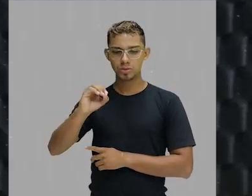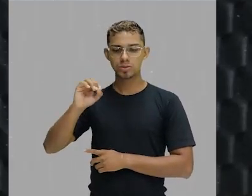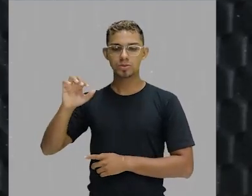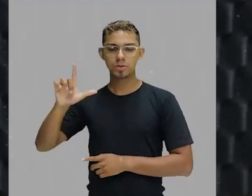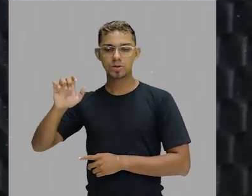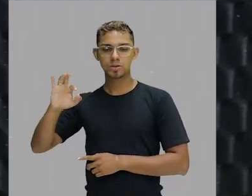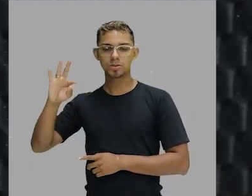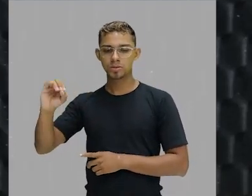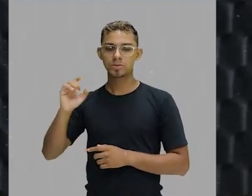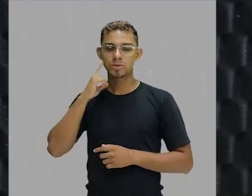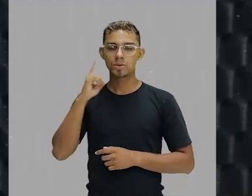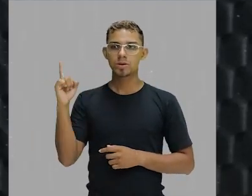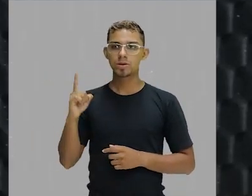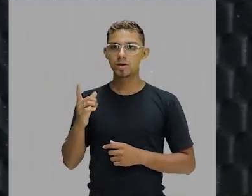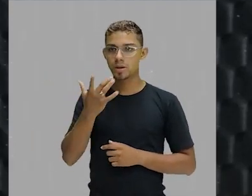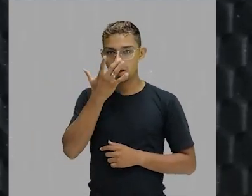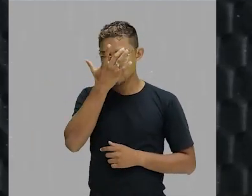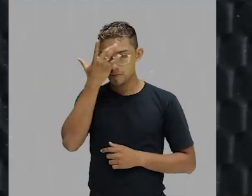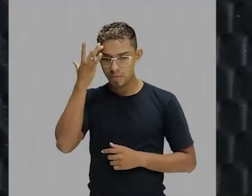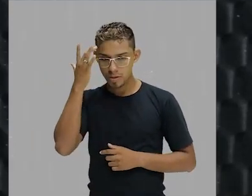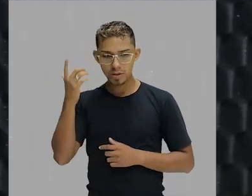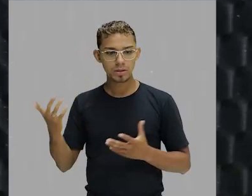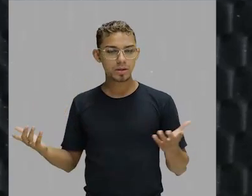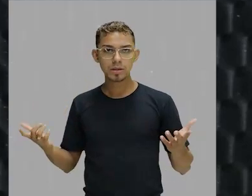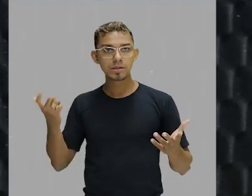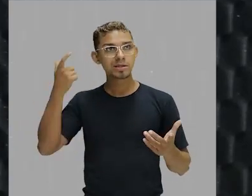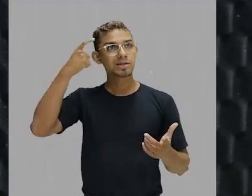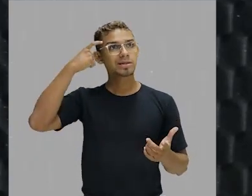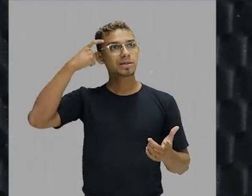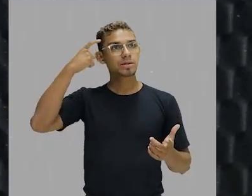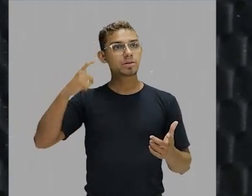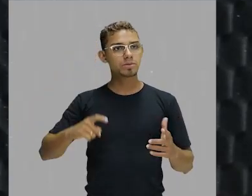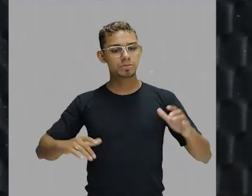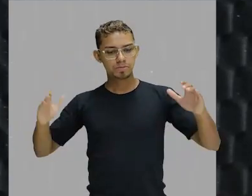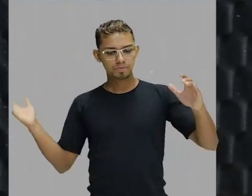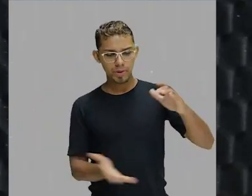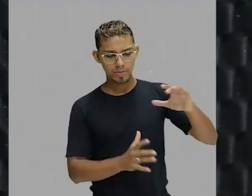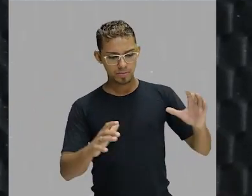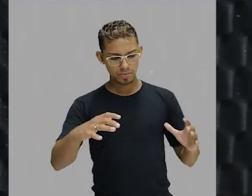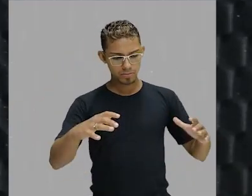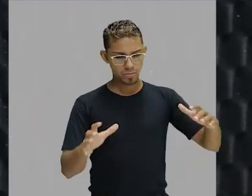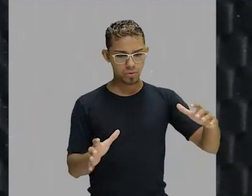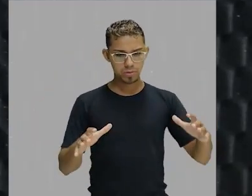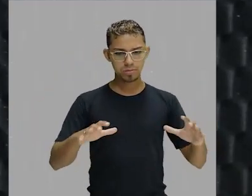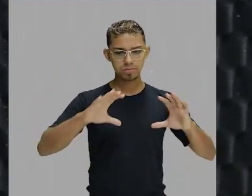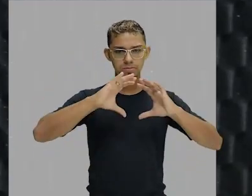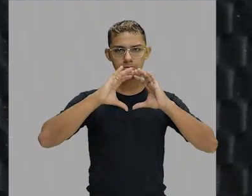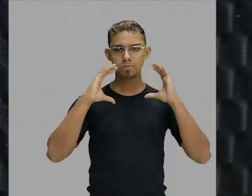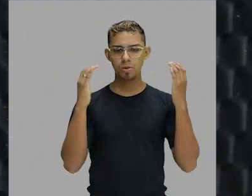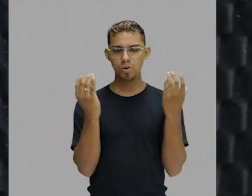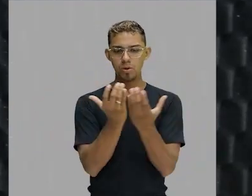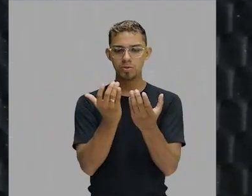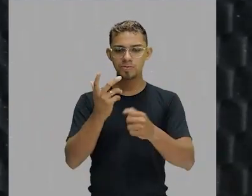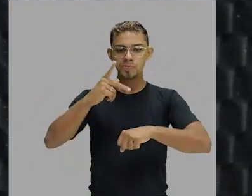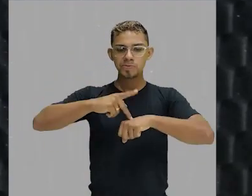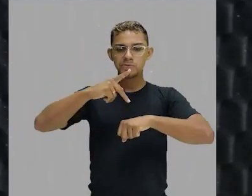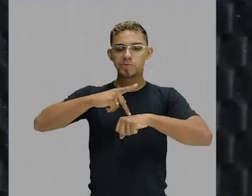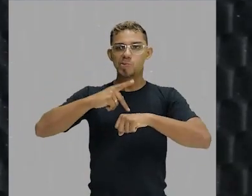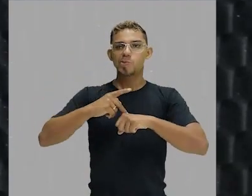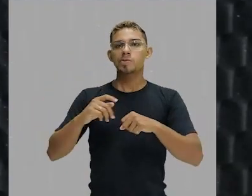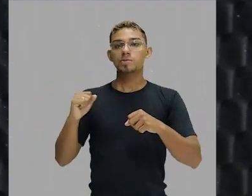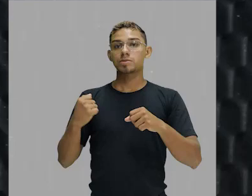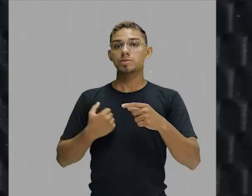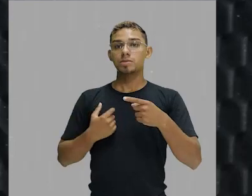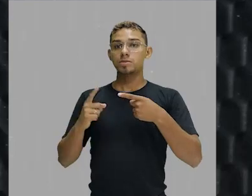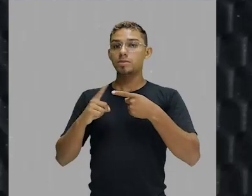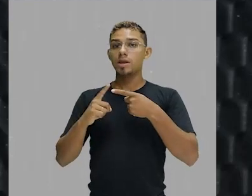passei e vi. Alguém teve a maldita ideia de destruir uma daquelas bolas que são concretadas, inclusive com estruturas de aço, de